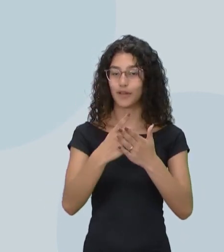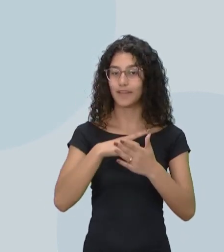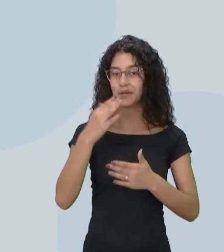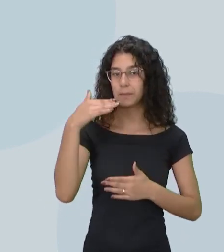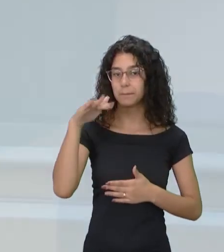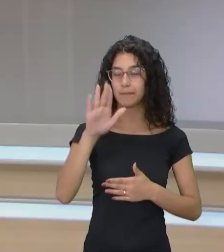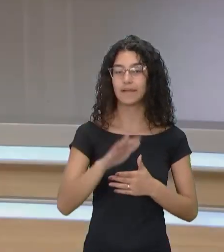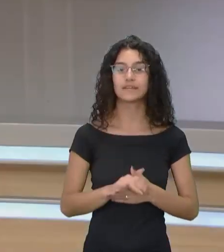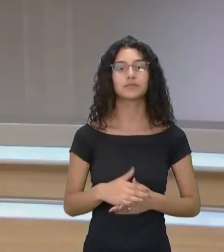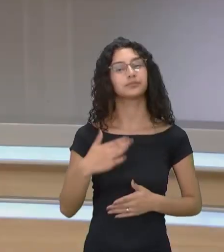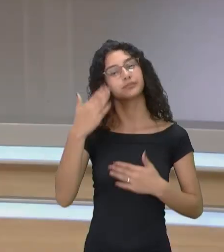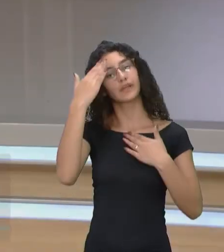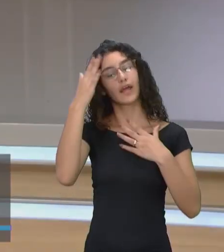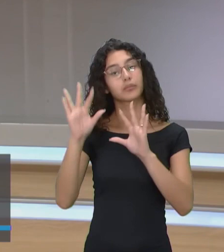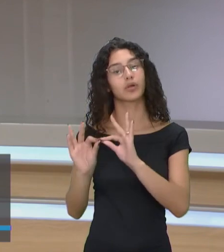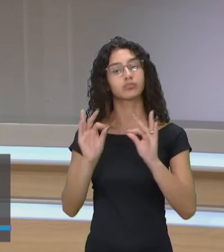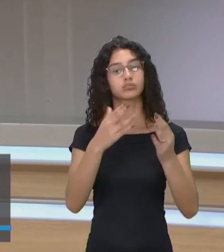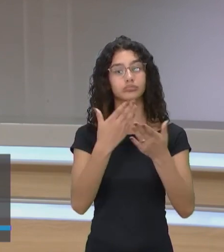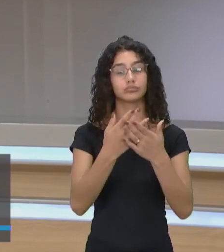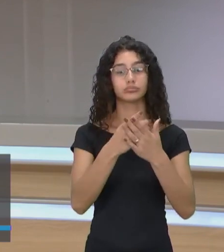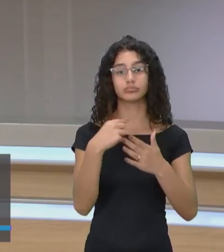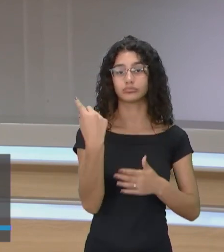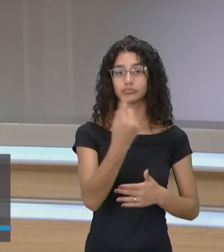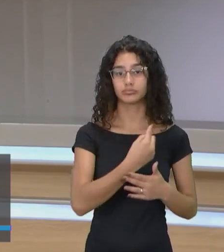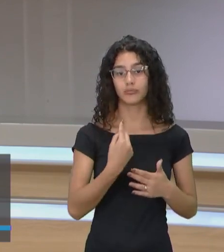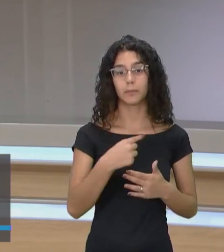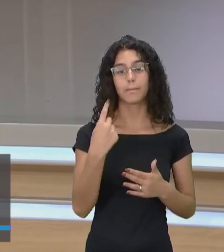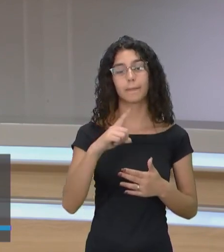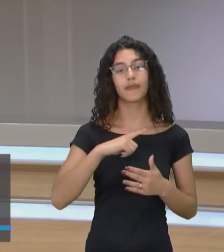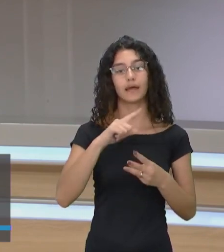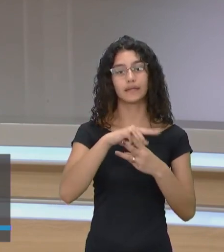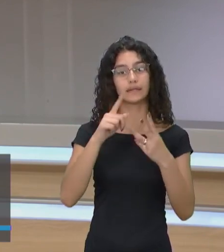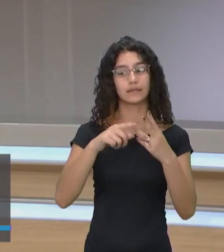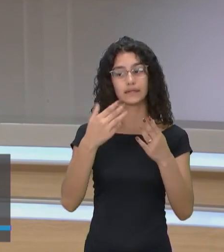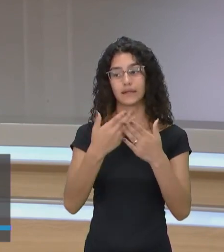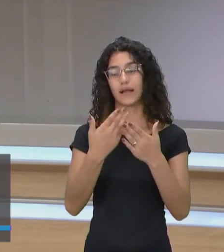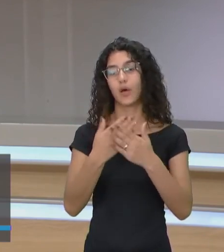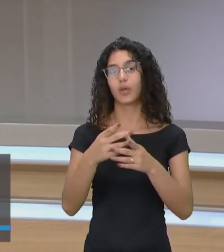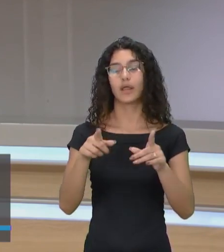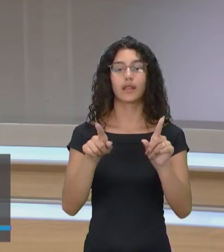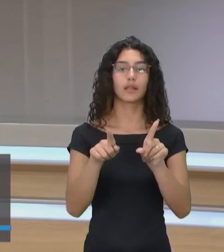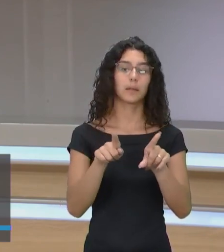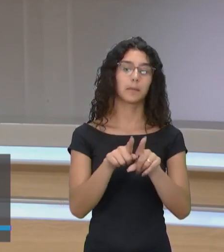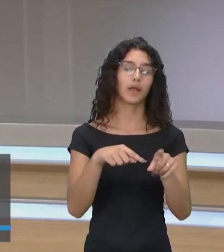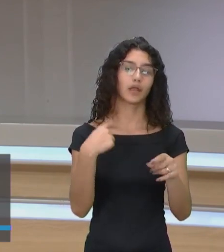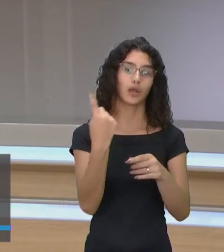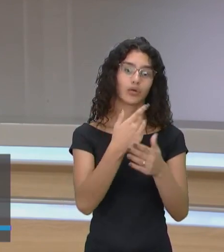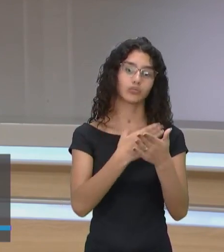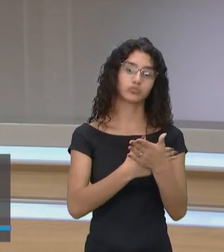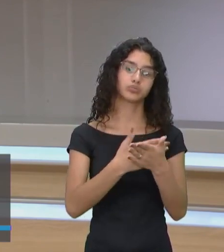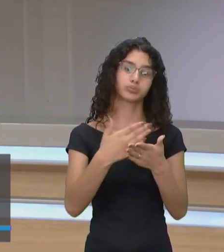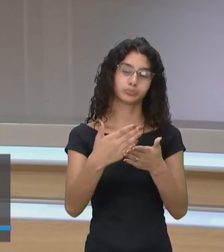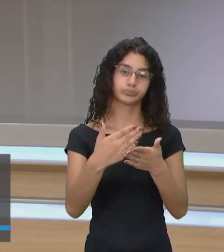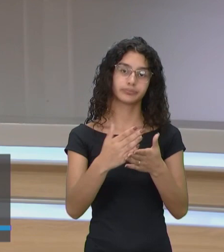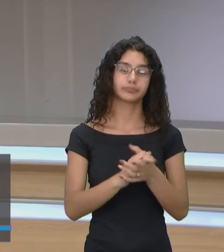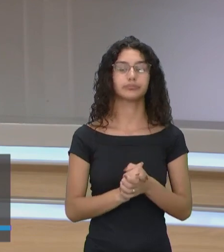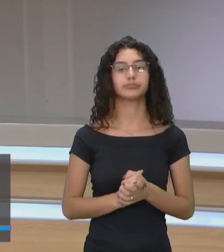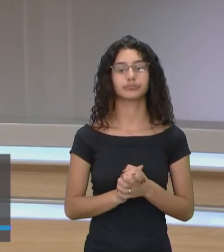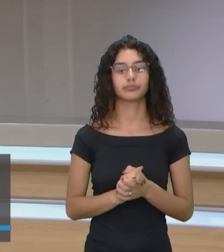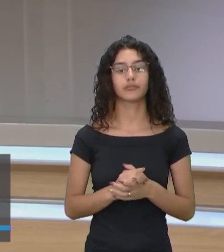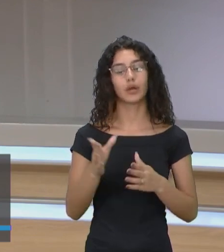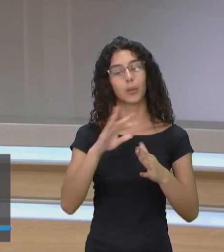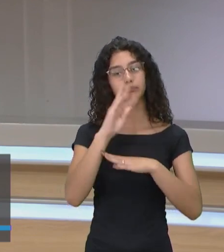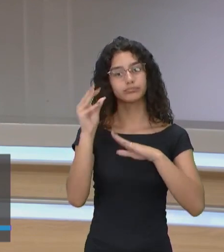mais. Muito obrigado por acompanhar essa aula com a gente. A gente vai ter a terceira aula da nossa introdução, a terceira e a última, que